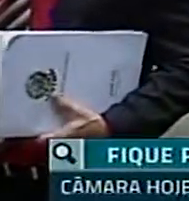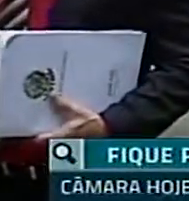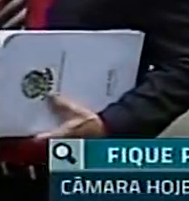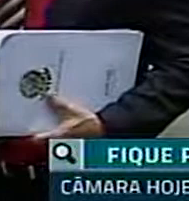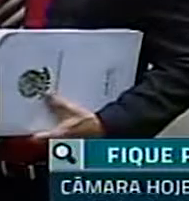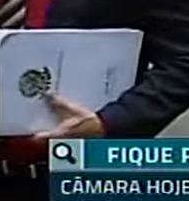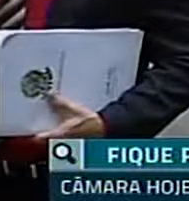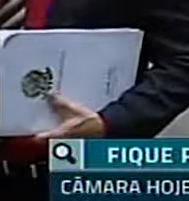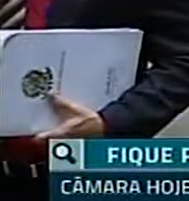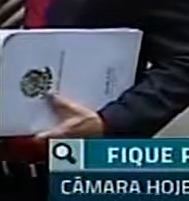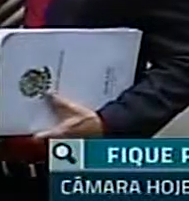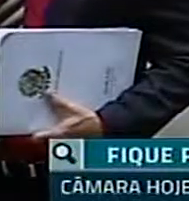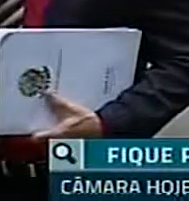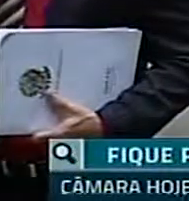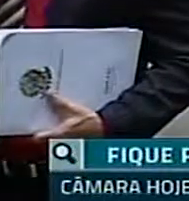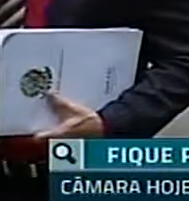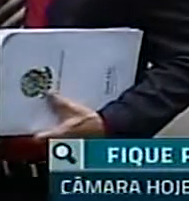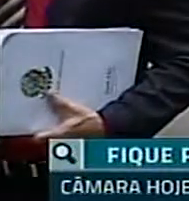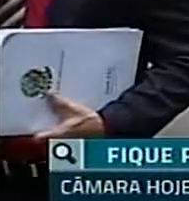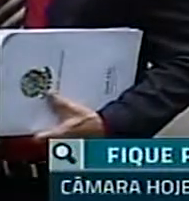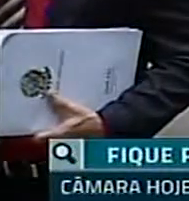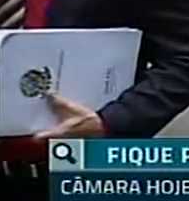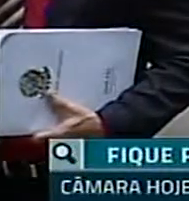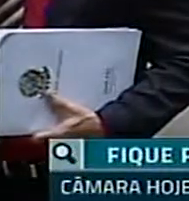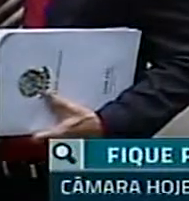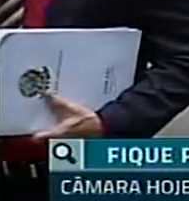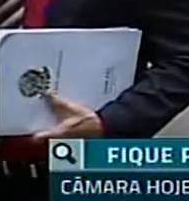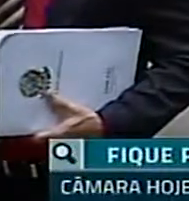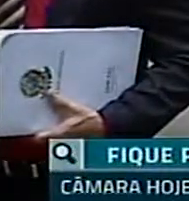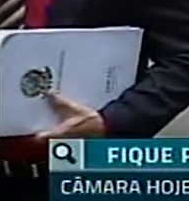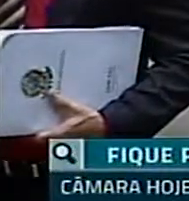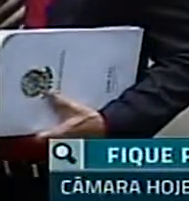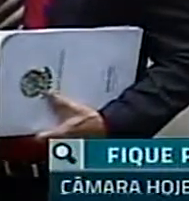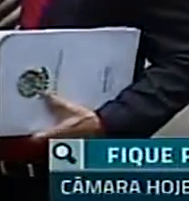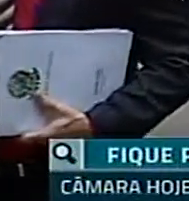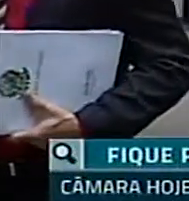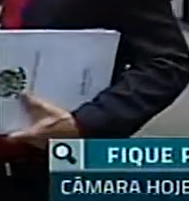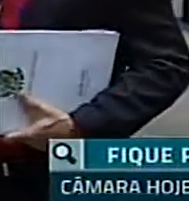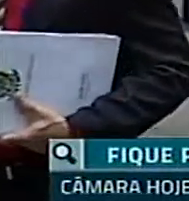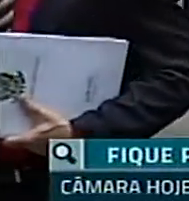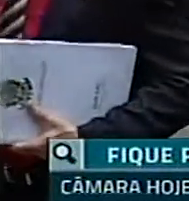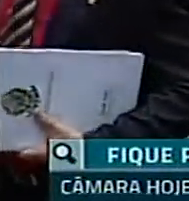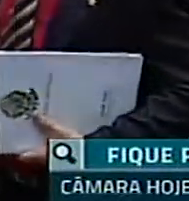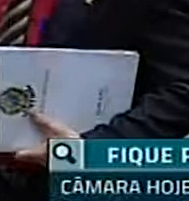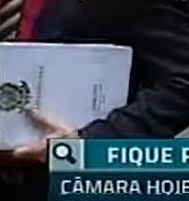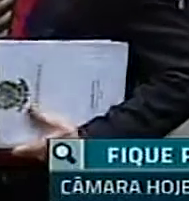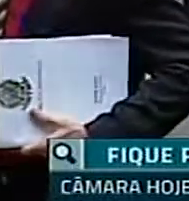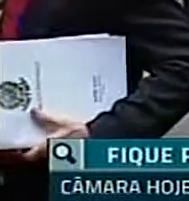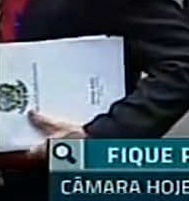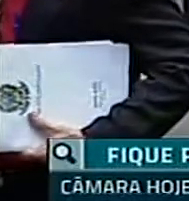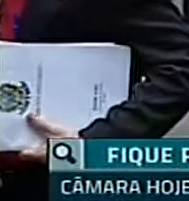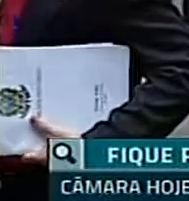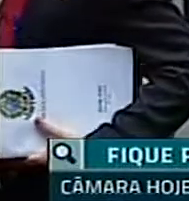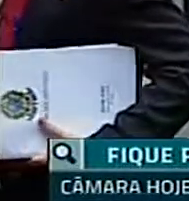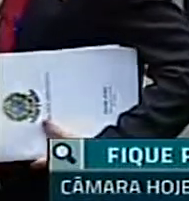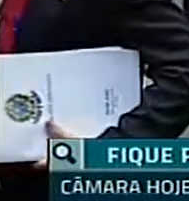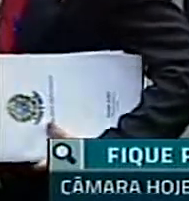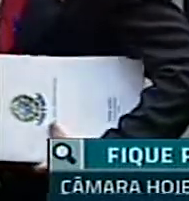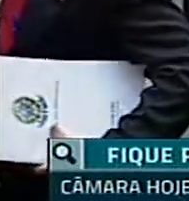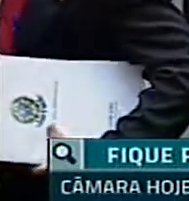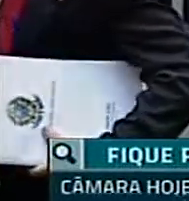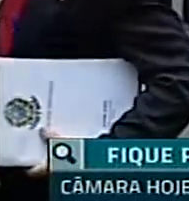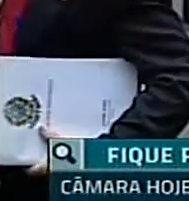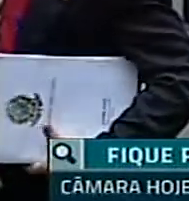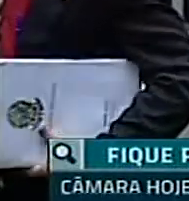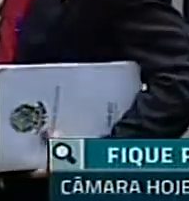nação. E o reconhecimento do que é o SUS hoje como referência para, eu diria,